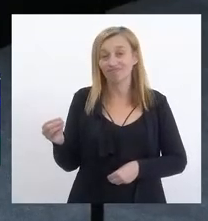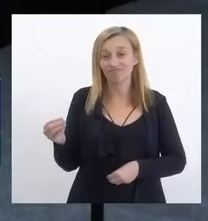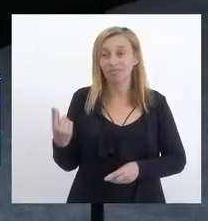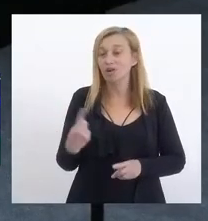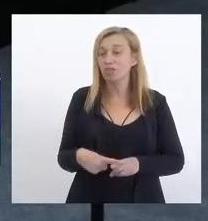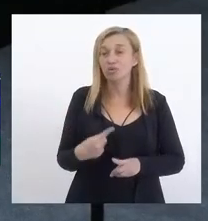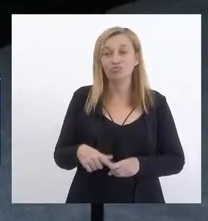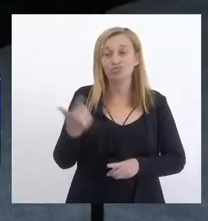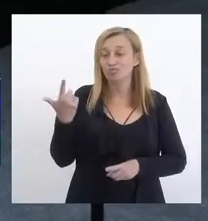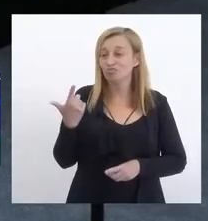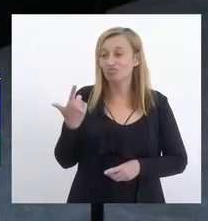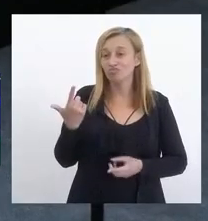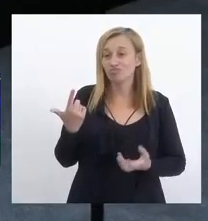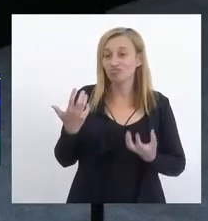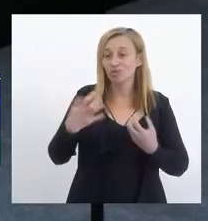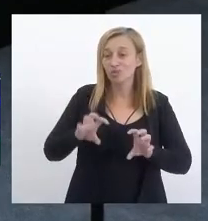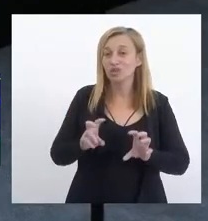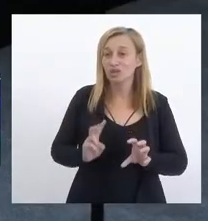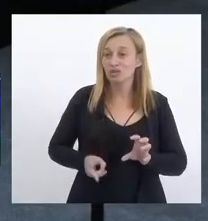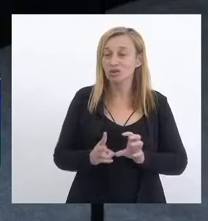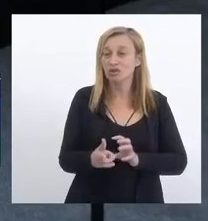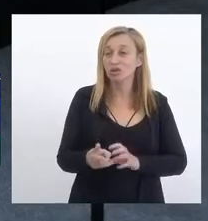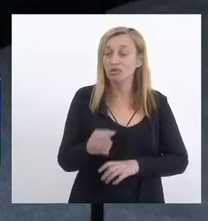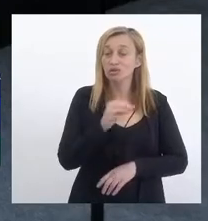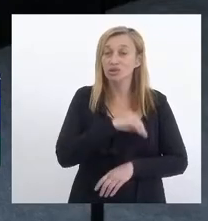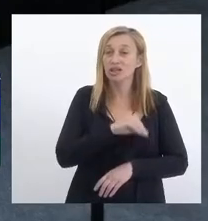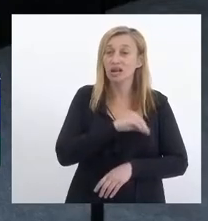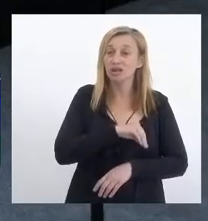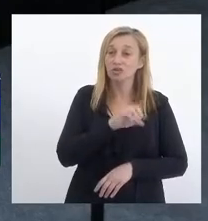porque não quiseram permanecer na UESO, porque recebem salários